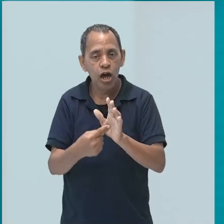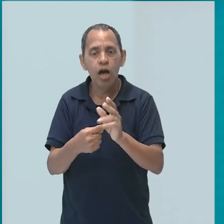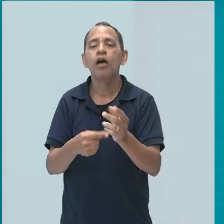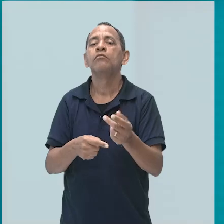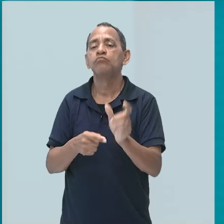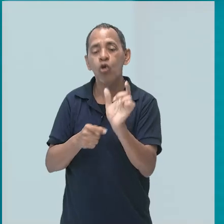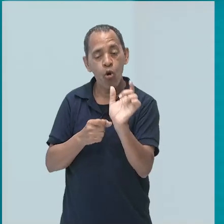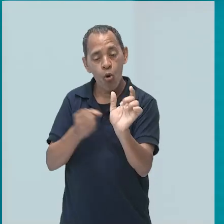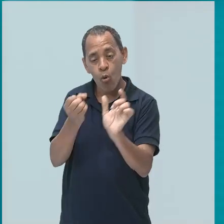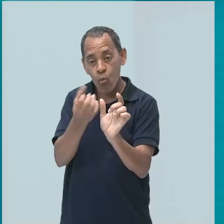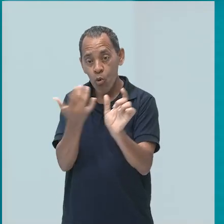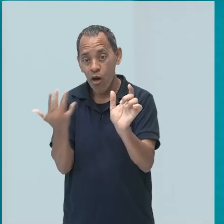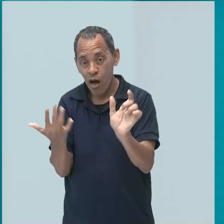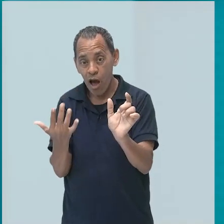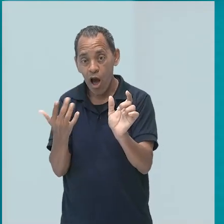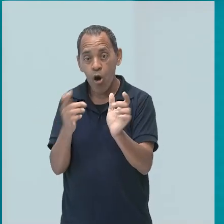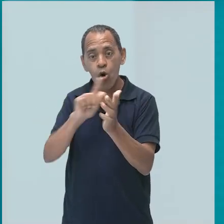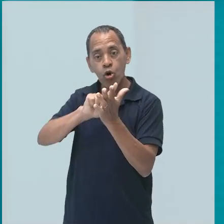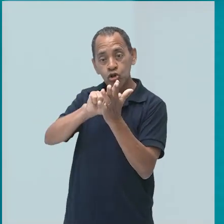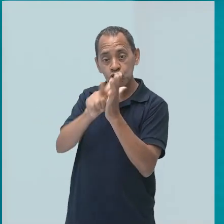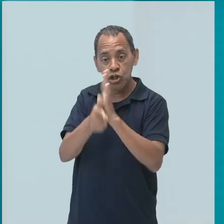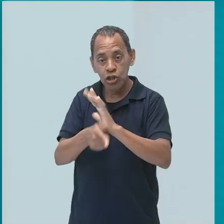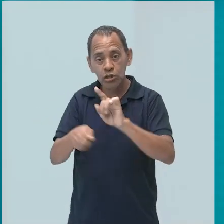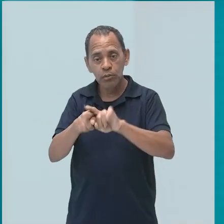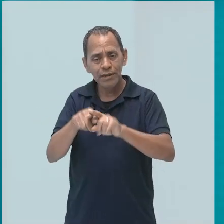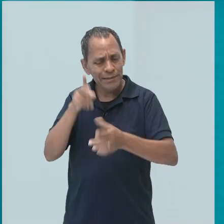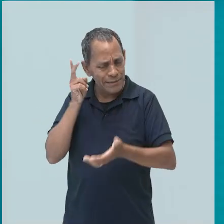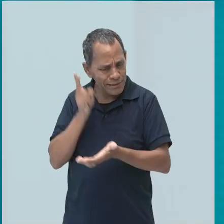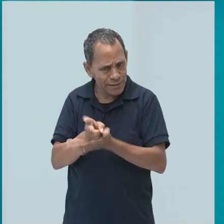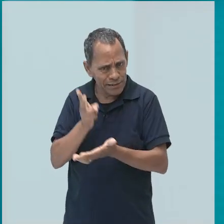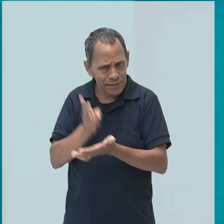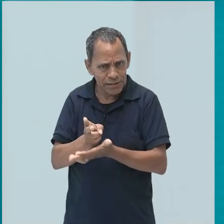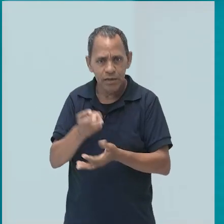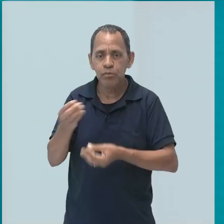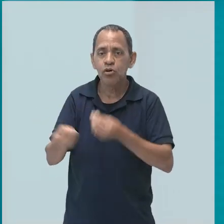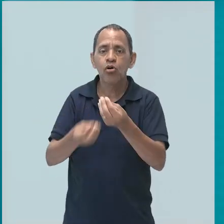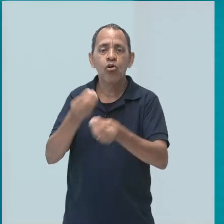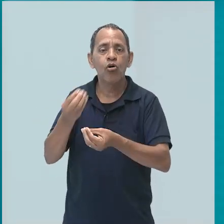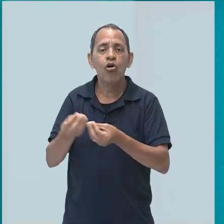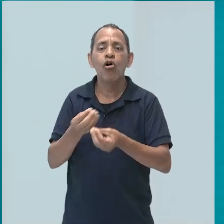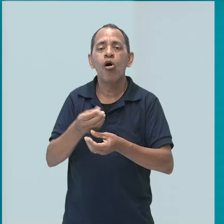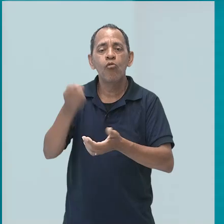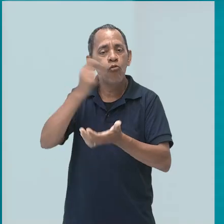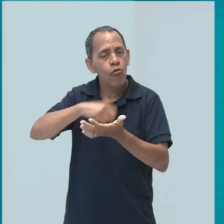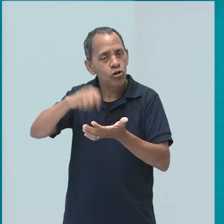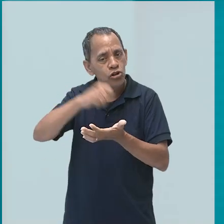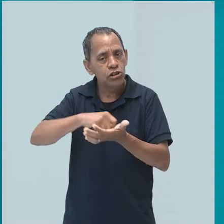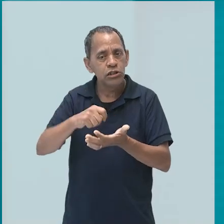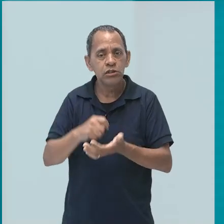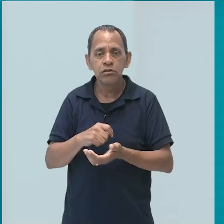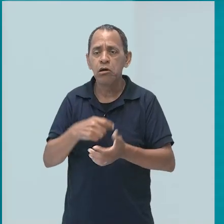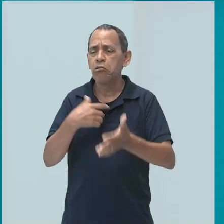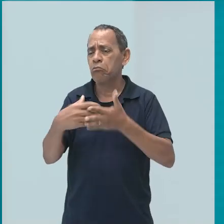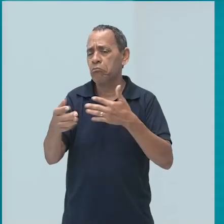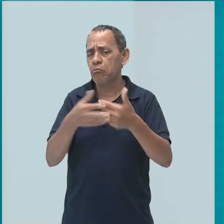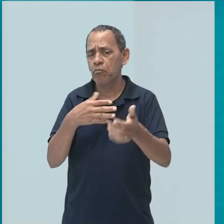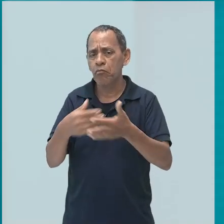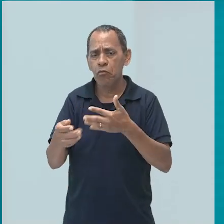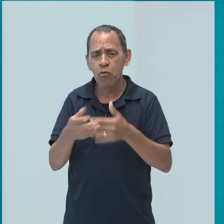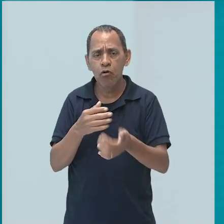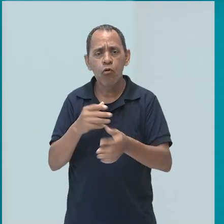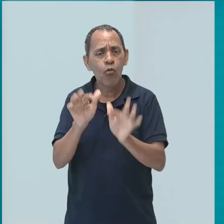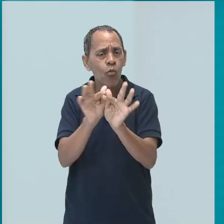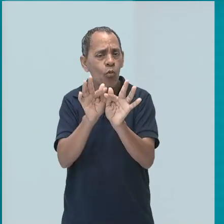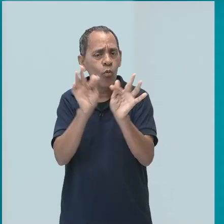palavra, elas permanecem sempre da forma como são escritas, como aparece em qualquer enunciado. Não tem mudança nela,